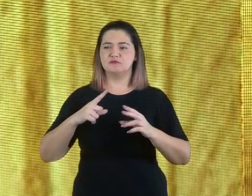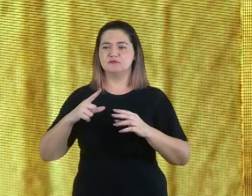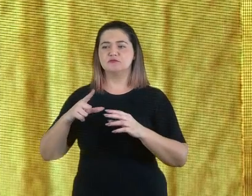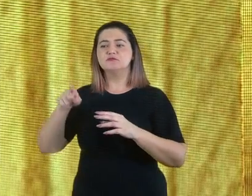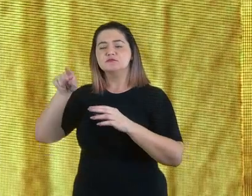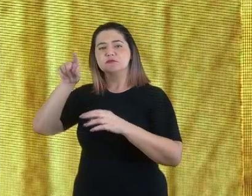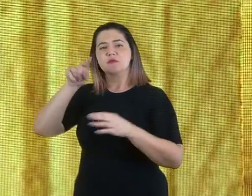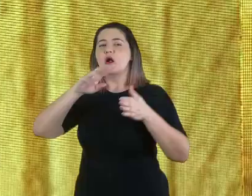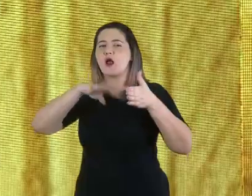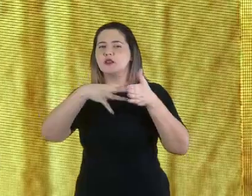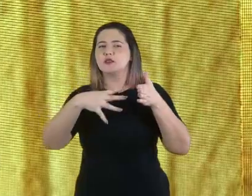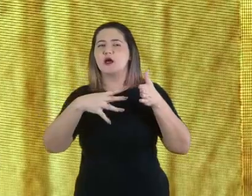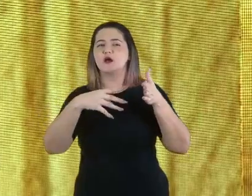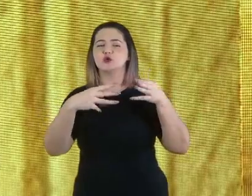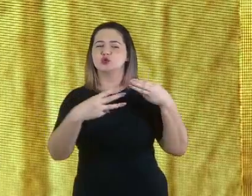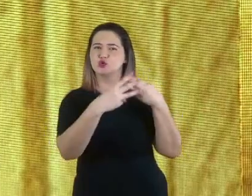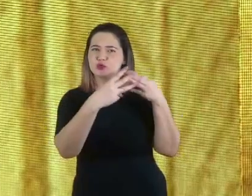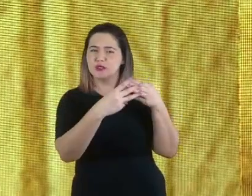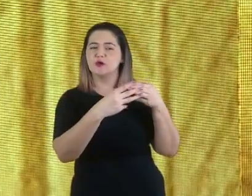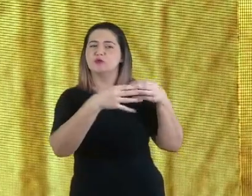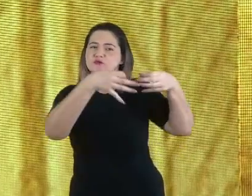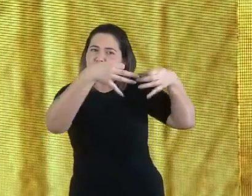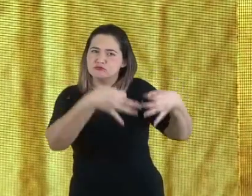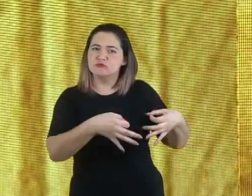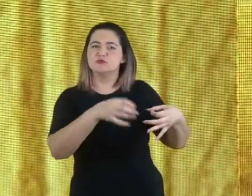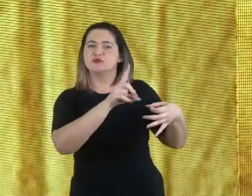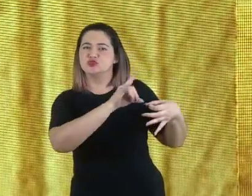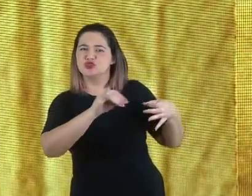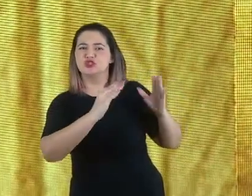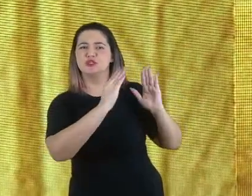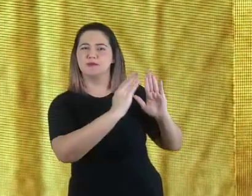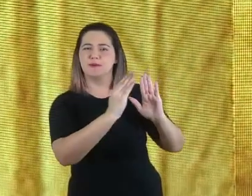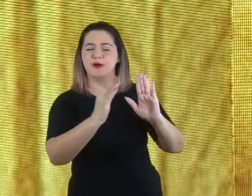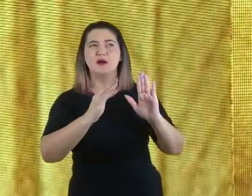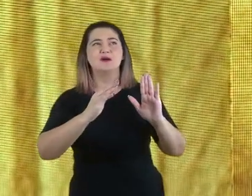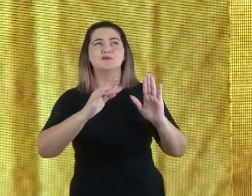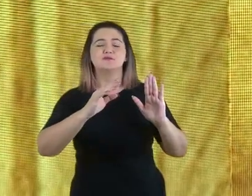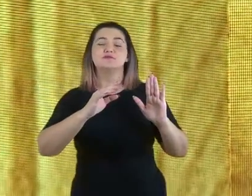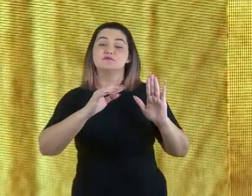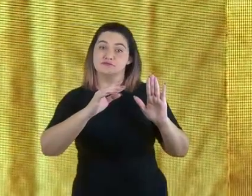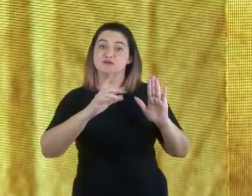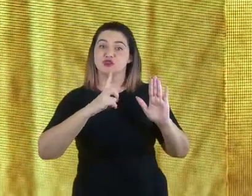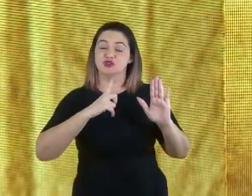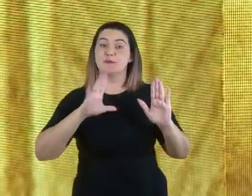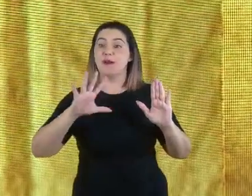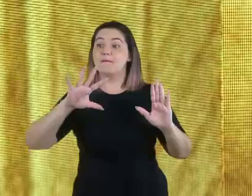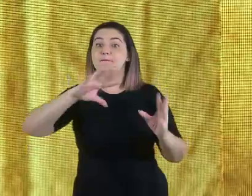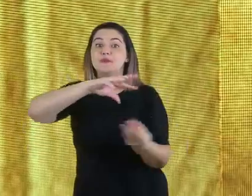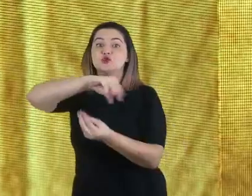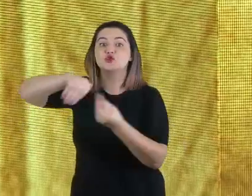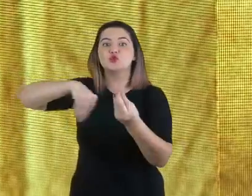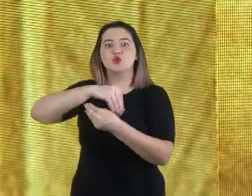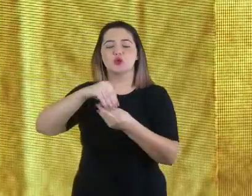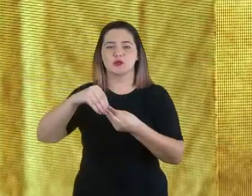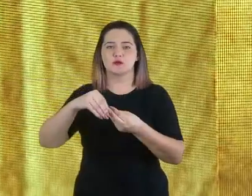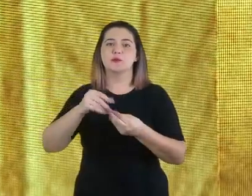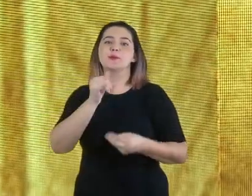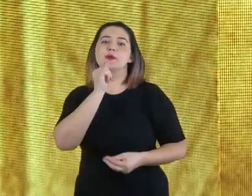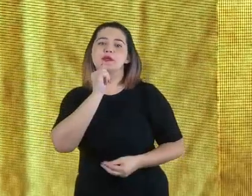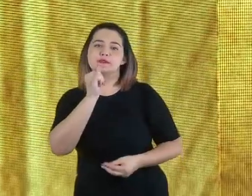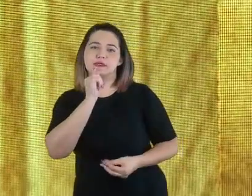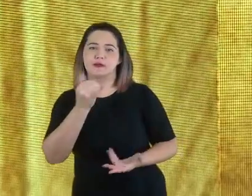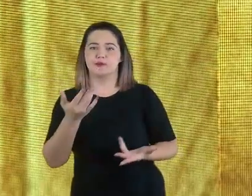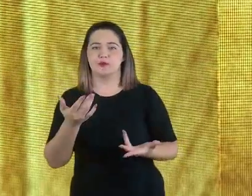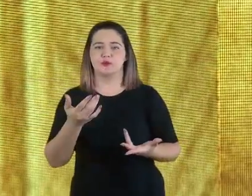O problema dessas alterações não é tanto a celebração em si, porque não há nada no Novo Testamento que ordene